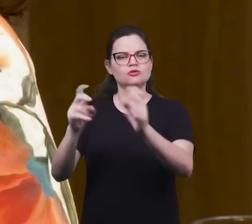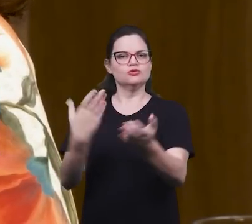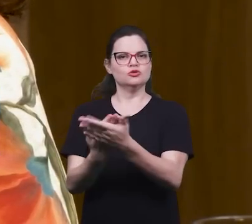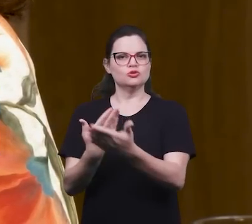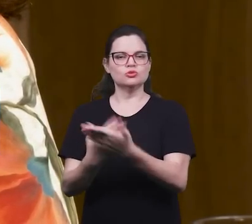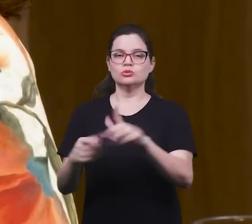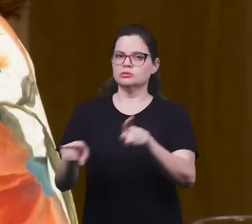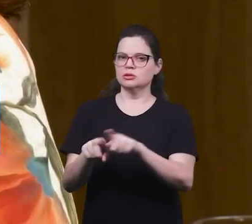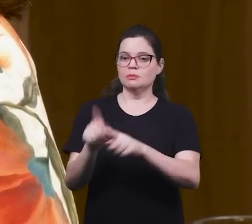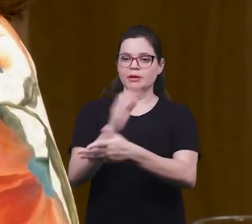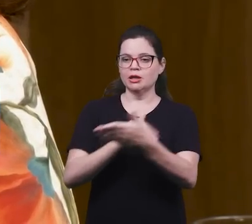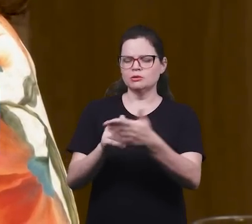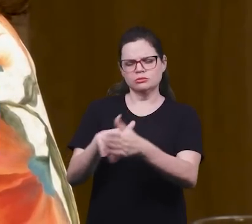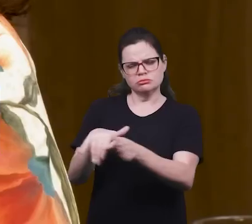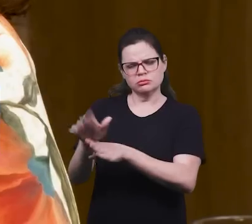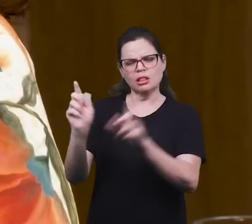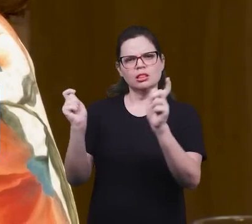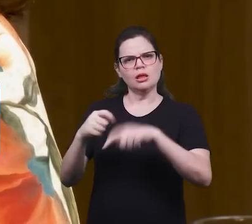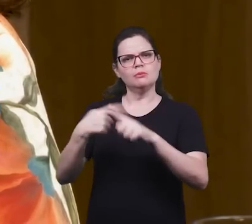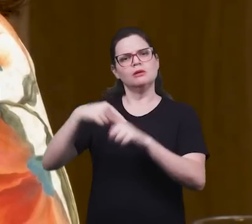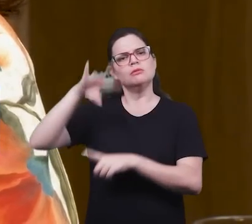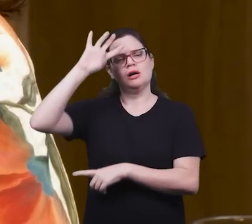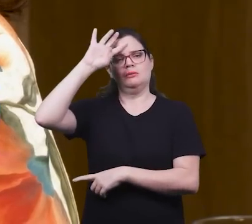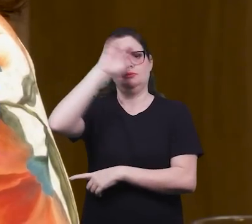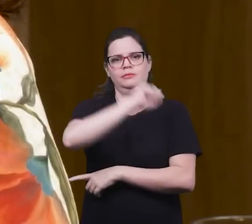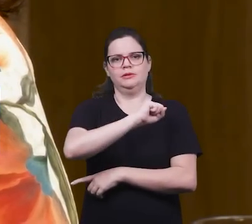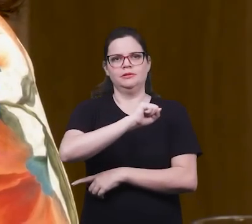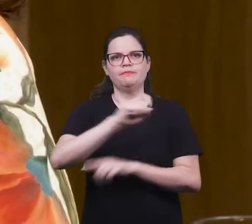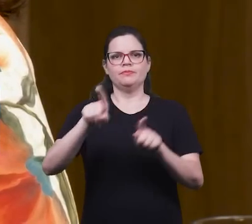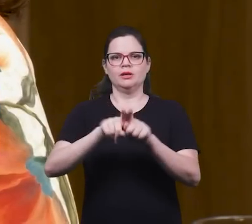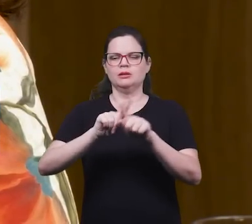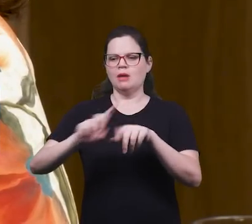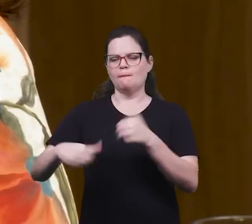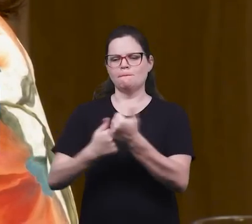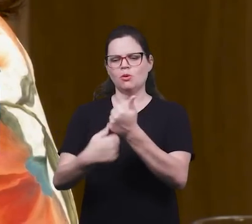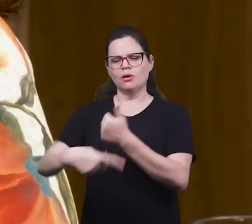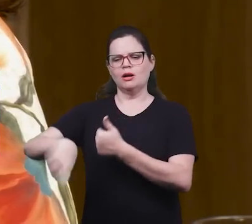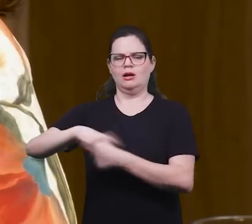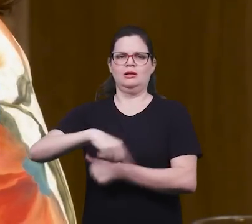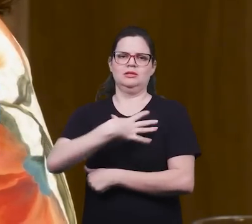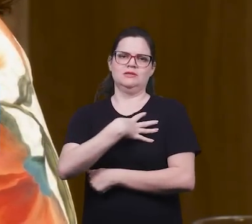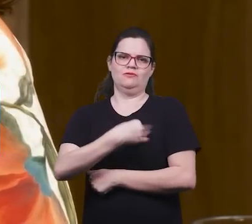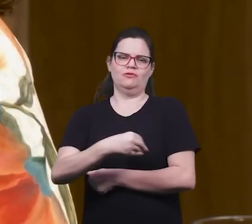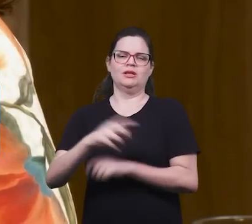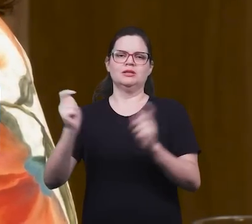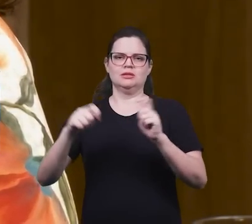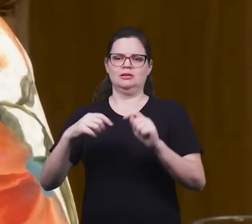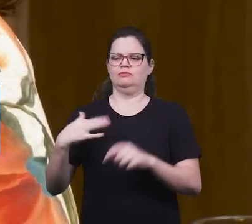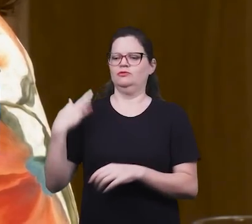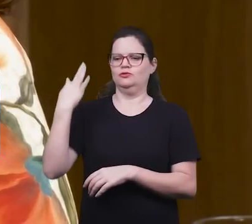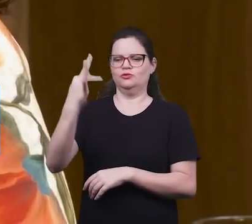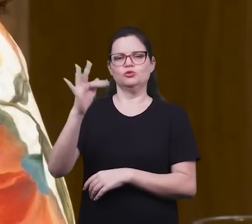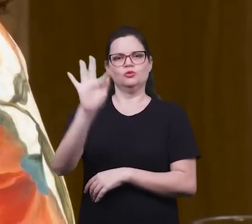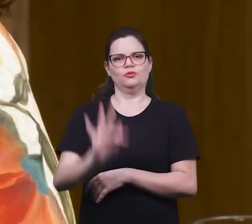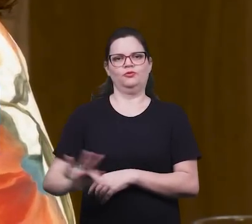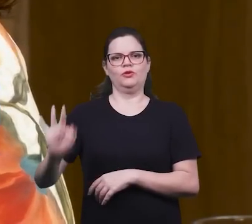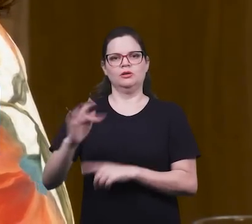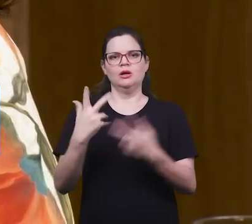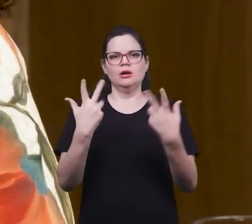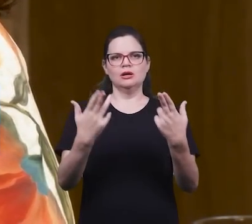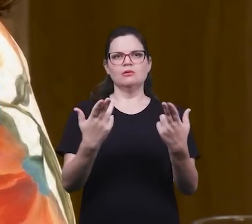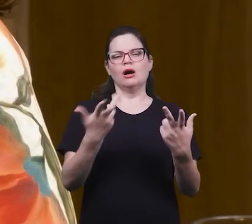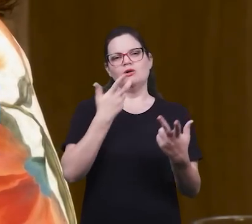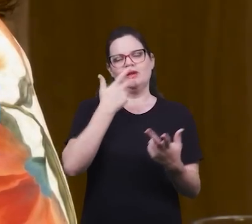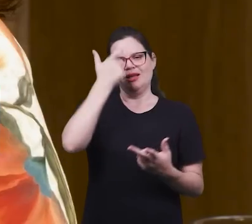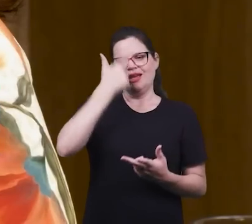Trazer orientações para ela, né? Para elas. E eu dei todo apoio a elas para fazer o curso superior, né? Eu falei, o que eu não fiz, eu vou fazer